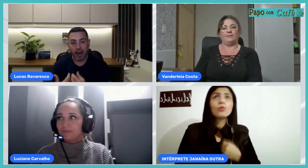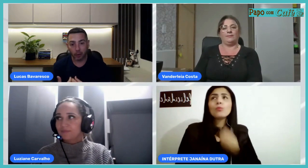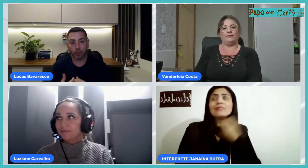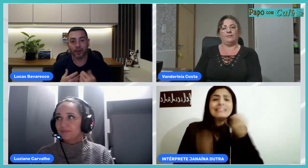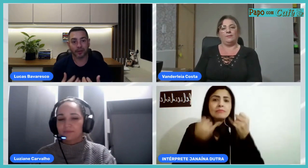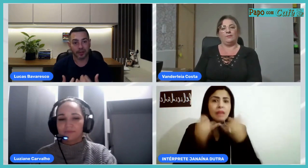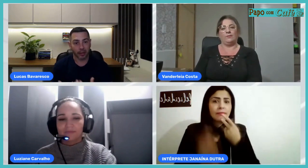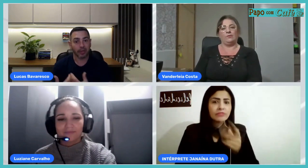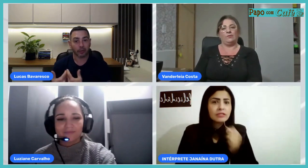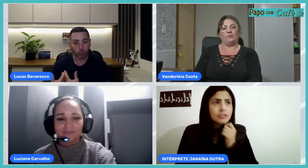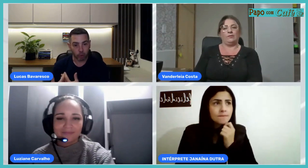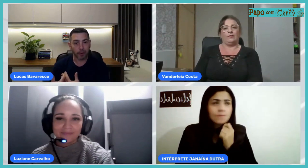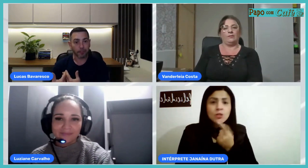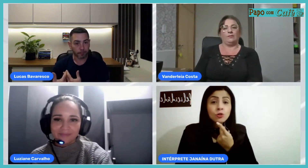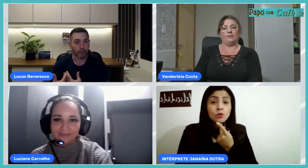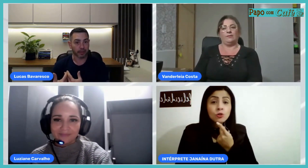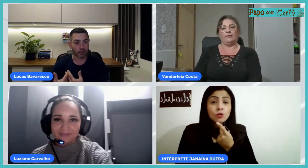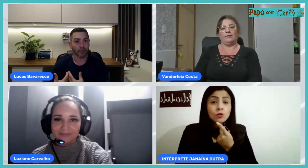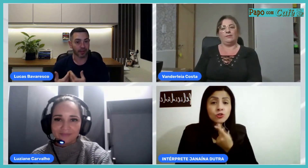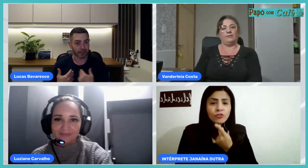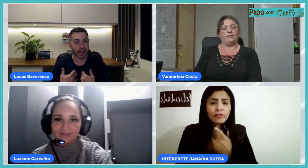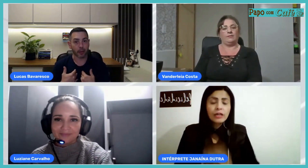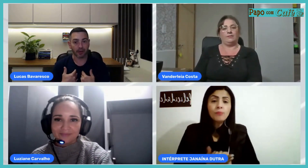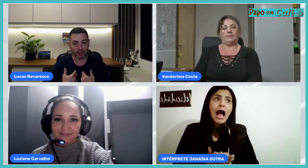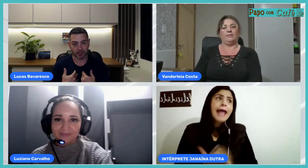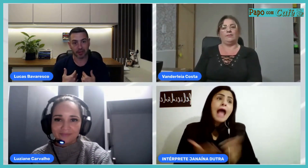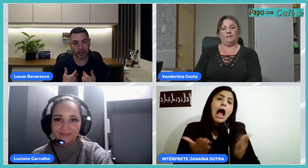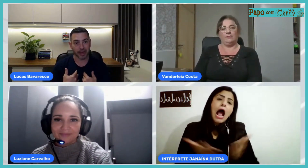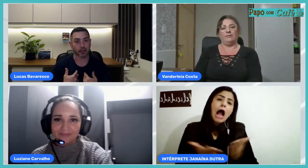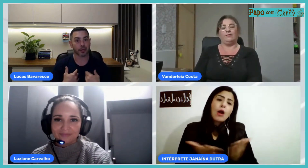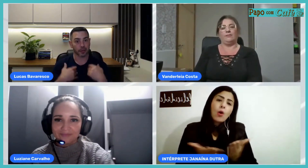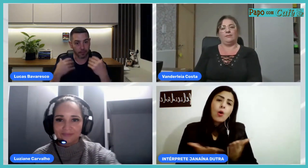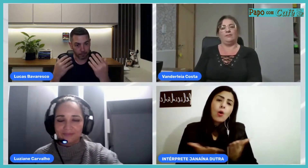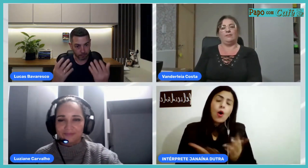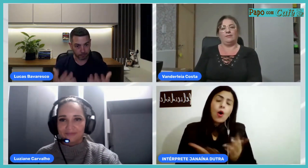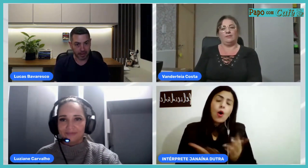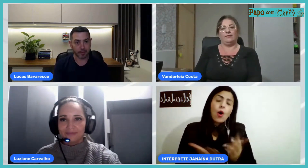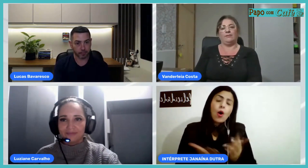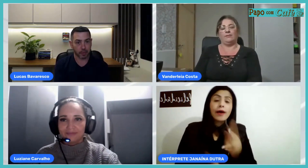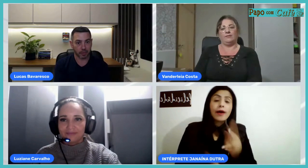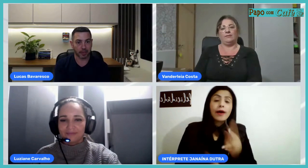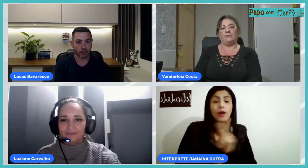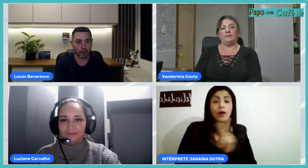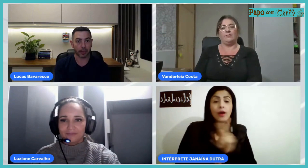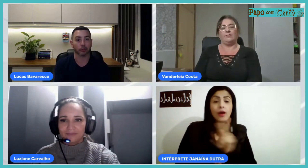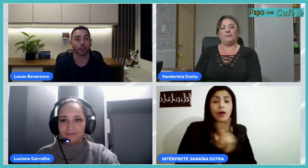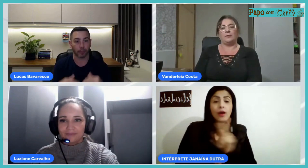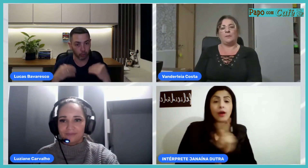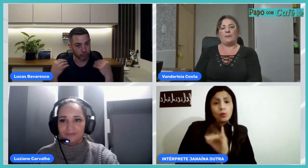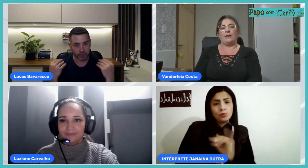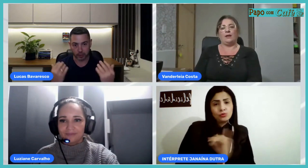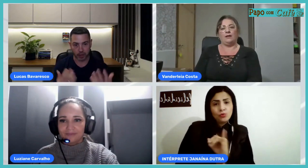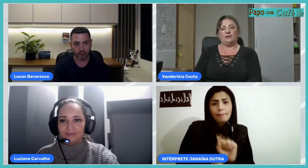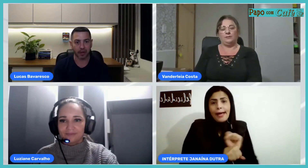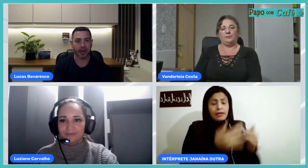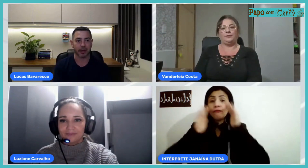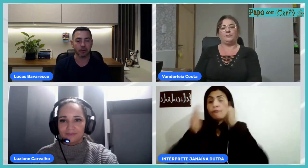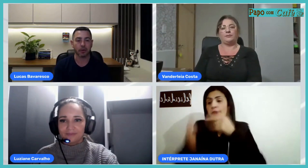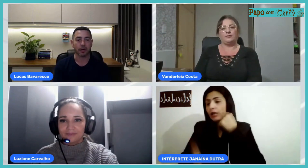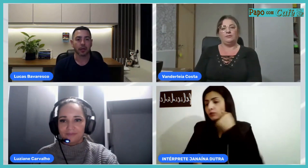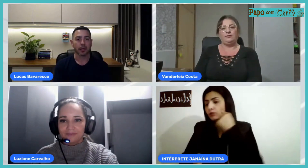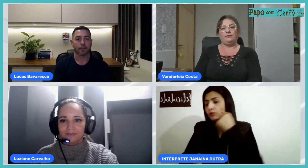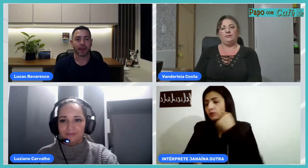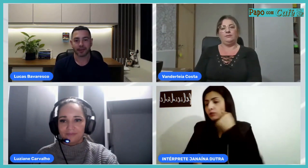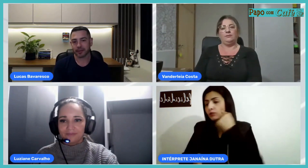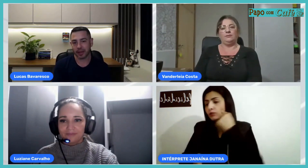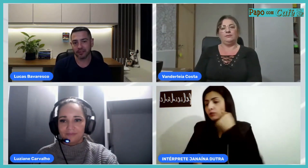segurar o embalo e o anseio da turma, porque talvez tenha uma facilidade, né, de entendimento, pelo que vocês já